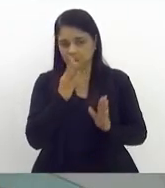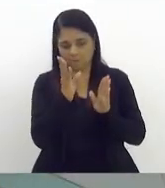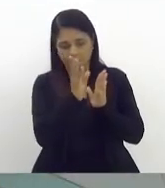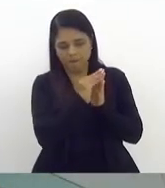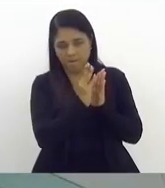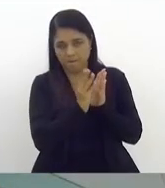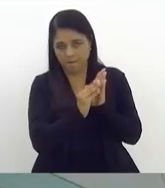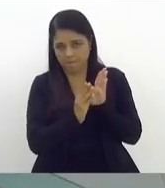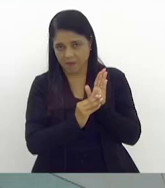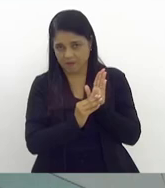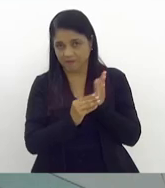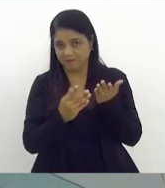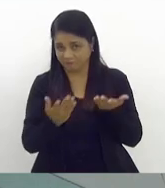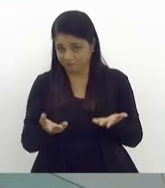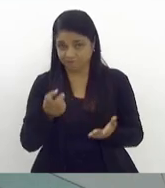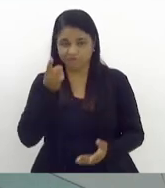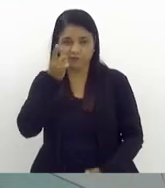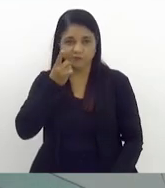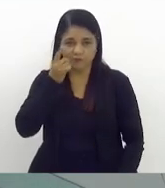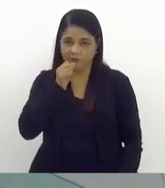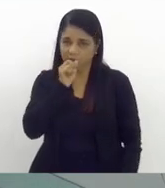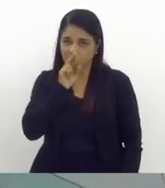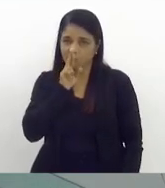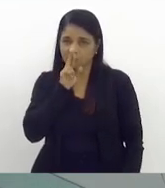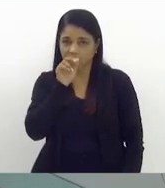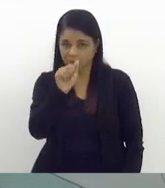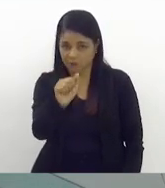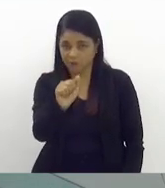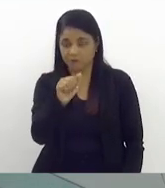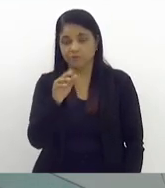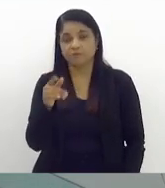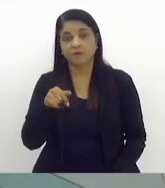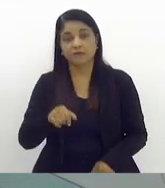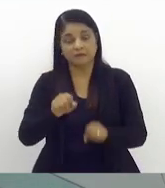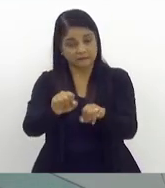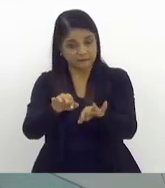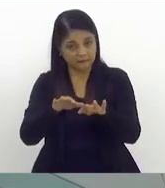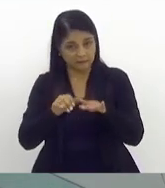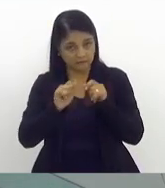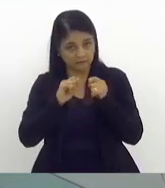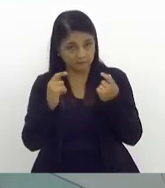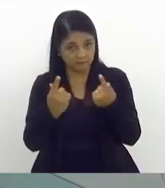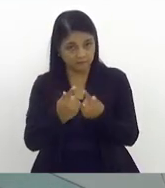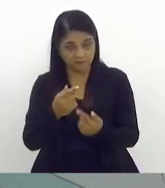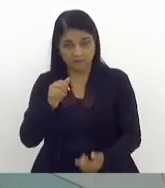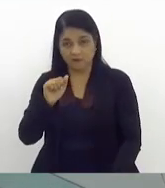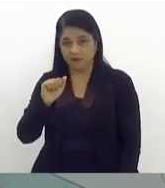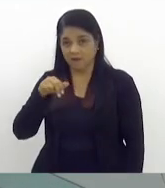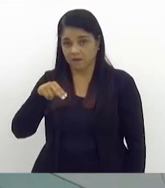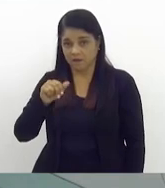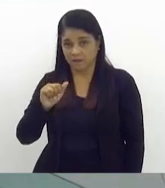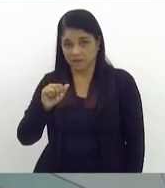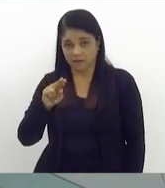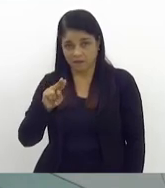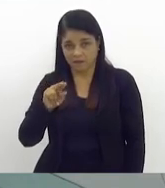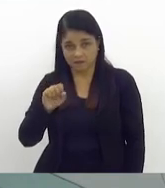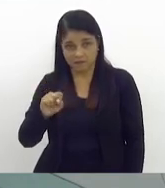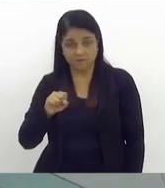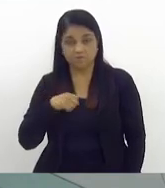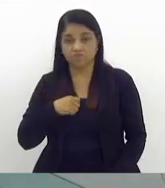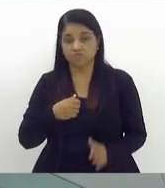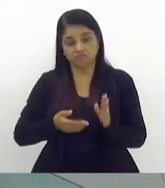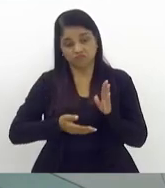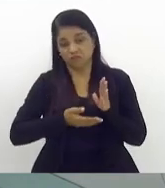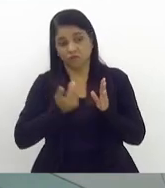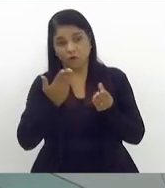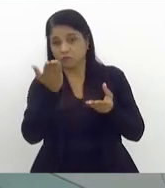viu, deputado Amorim? Porque, pelos anais aqui da Assembleia, sequer ele foi desarquivado.